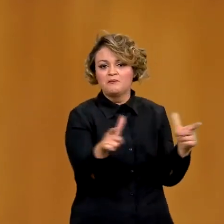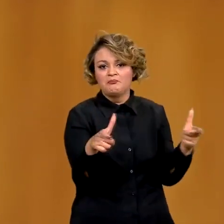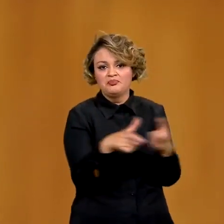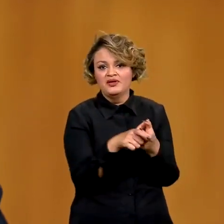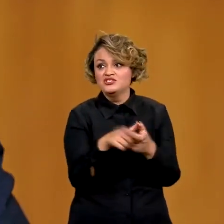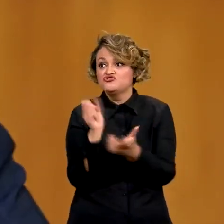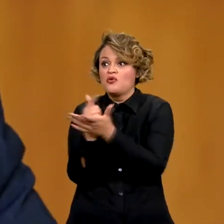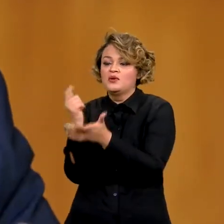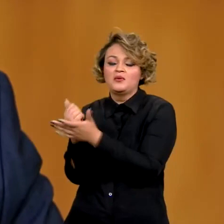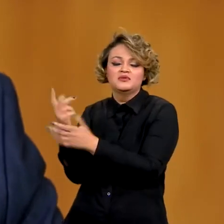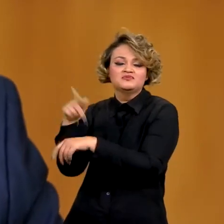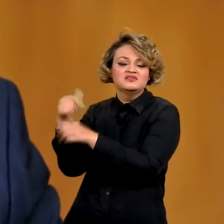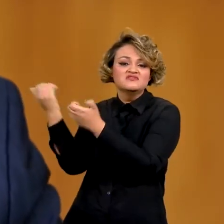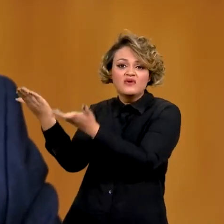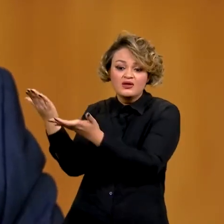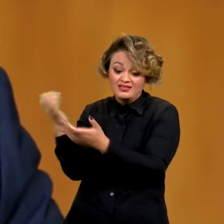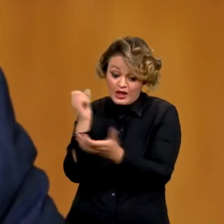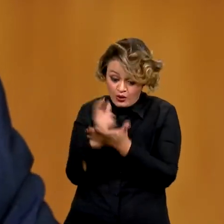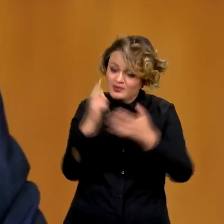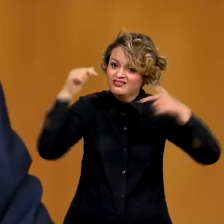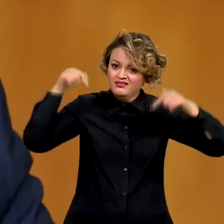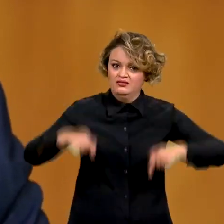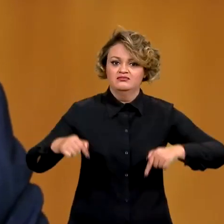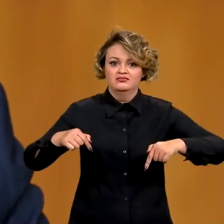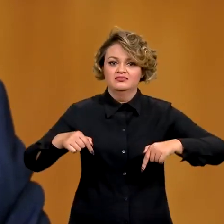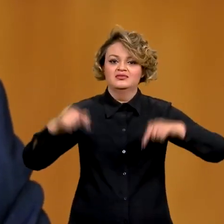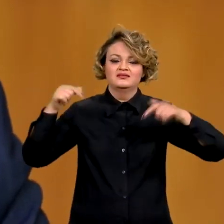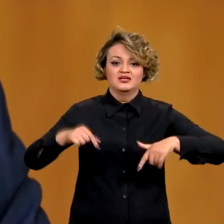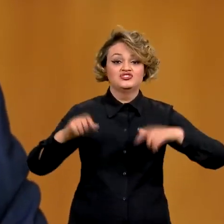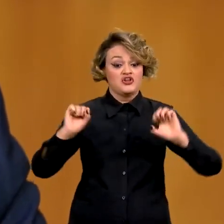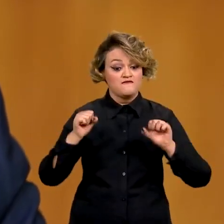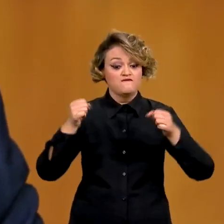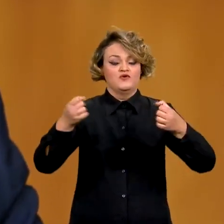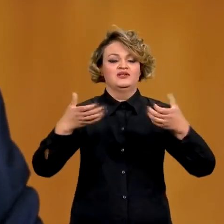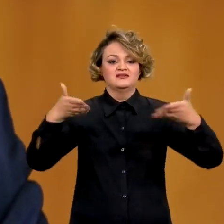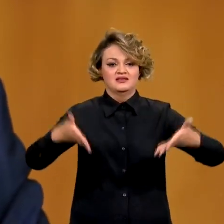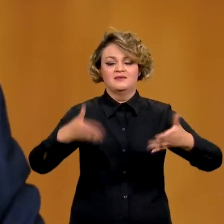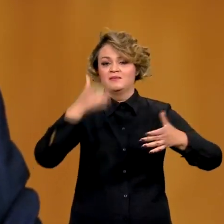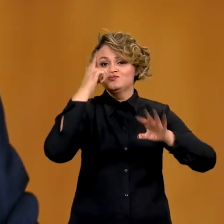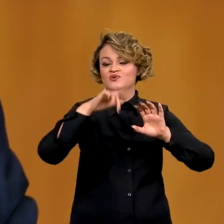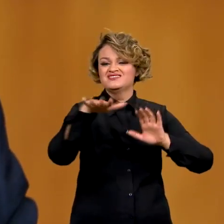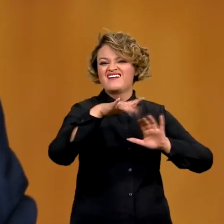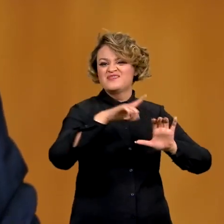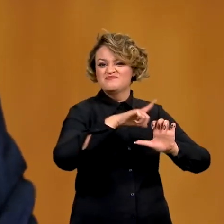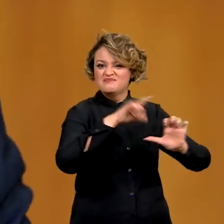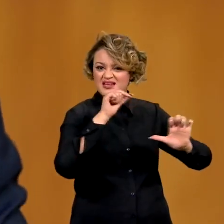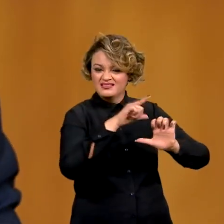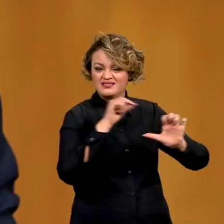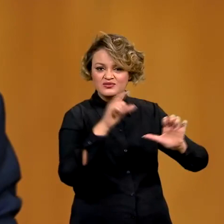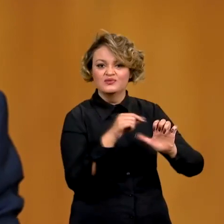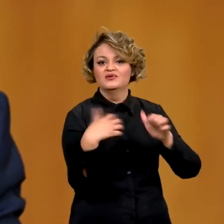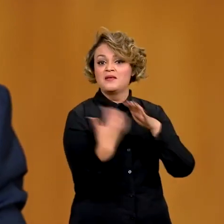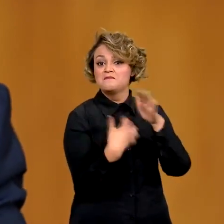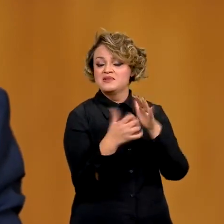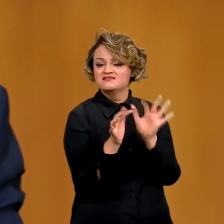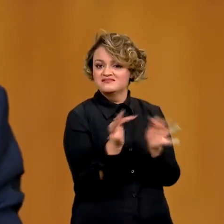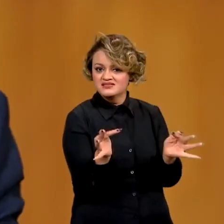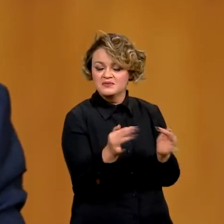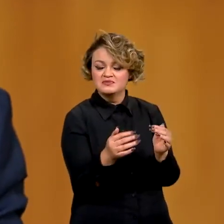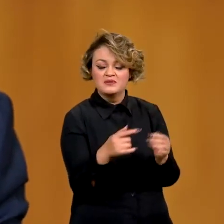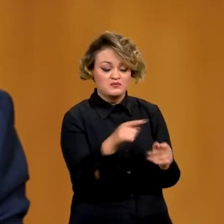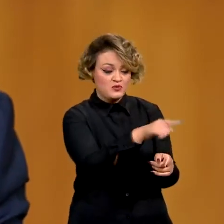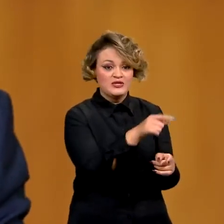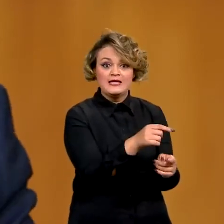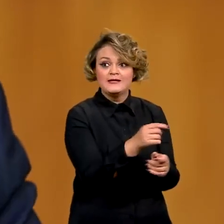em média empresa que ele fez acaba E nós queremos fortalecer o pequeno médio empreendedor a pequena e média empresa porque essa gente